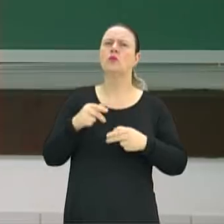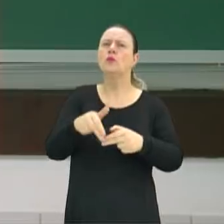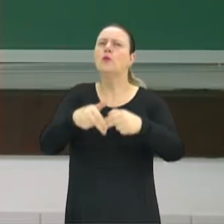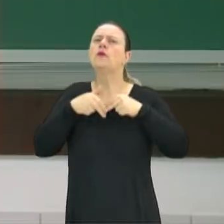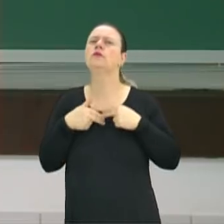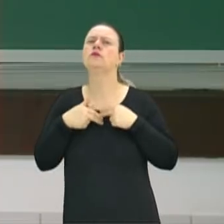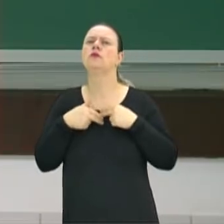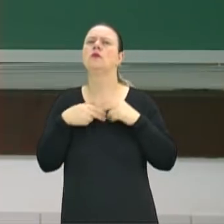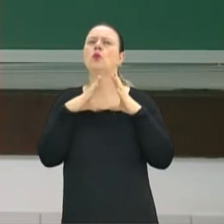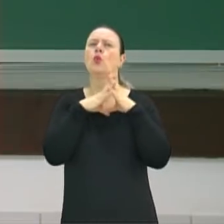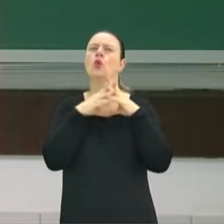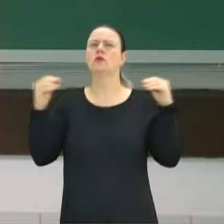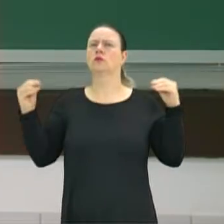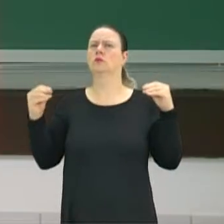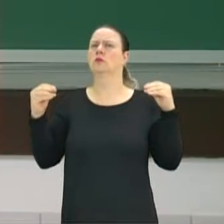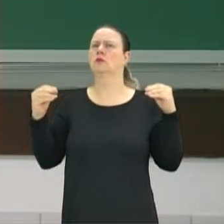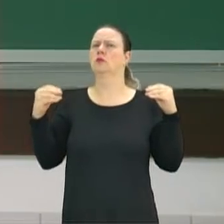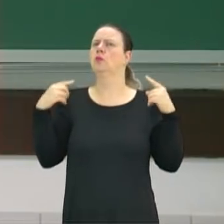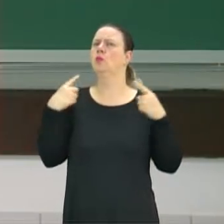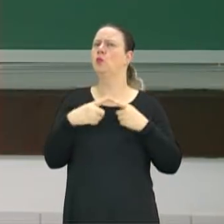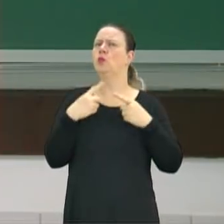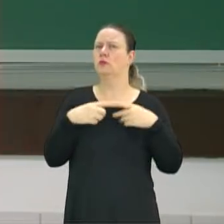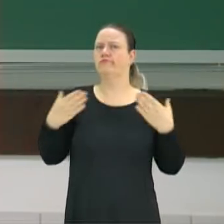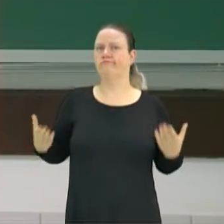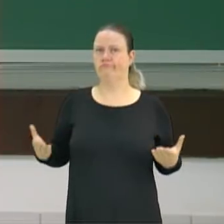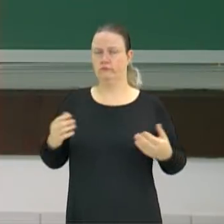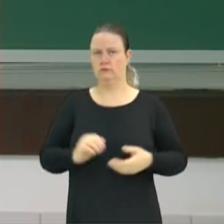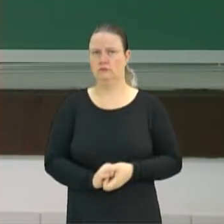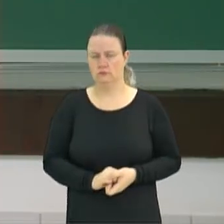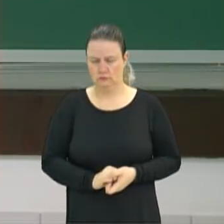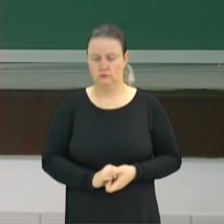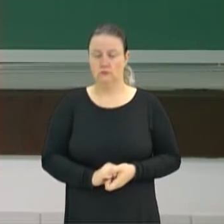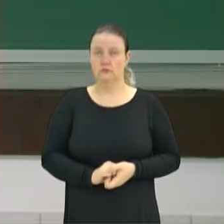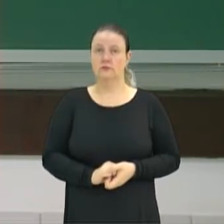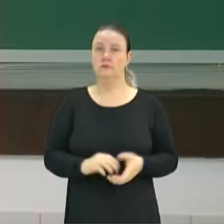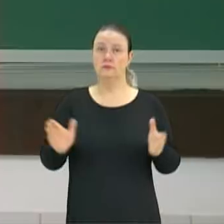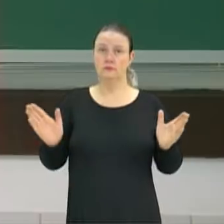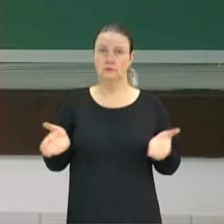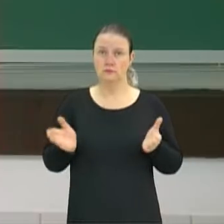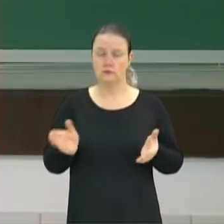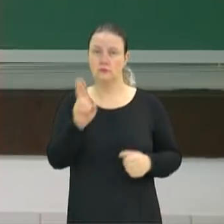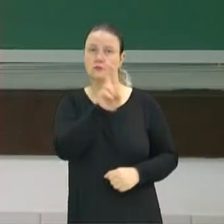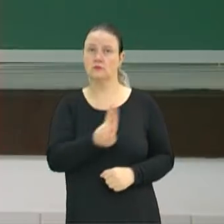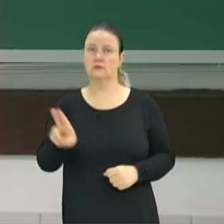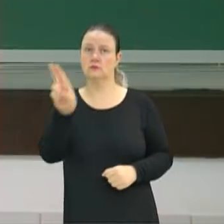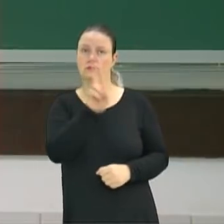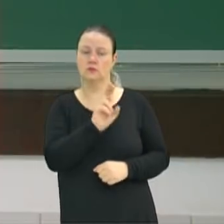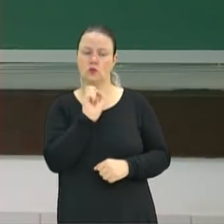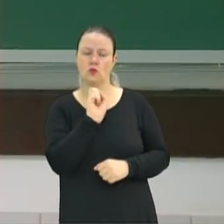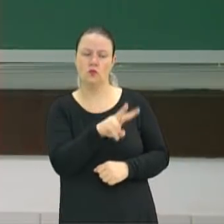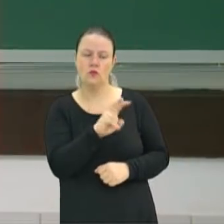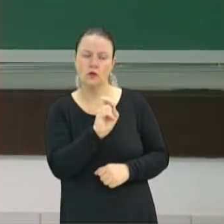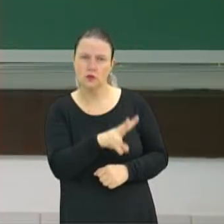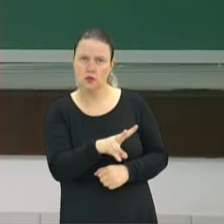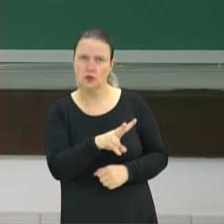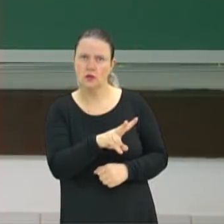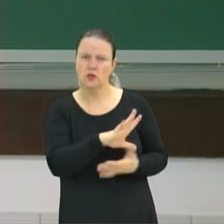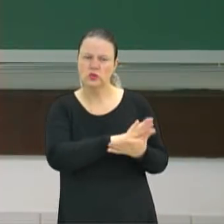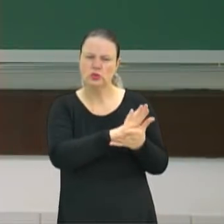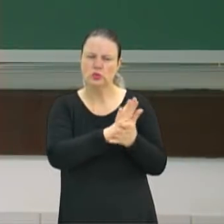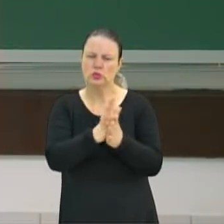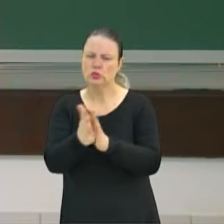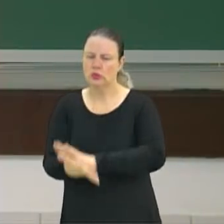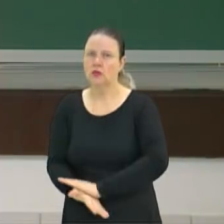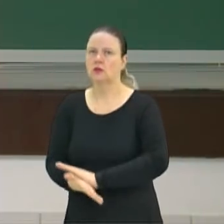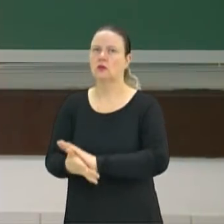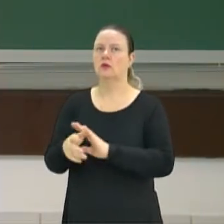afetados até com o acúmulo dessas coisas tóxicas. E veja só, então eles usaram agrotóxico para matar a praga de lavoura, que pode